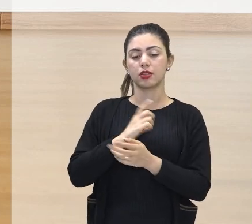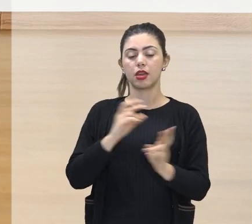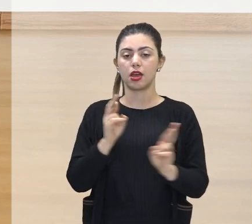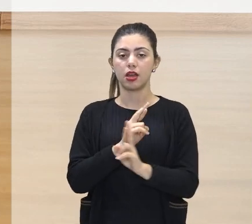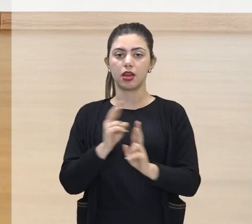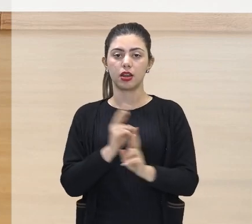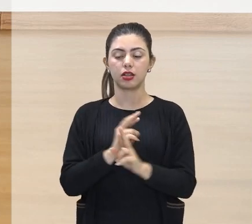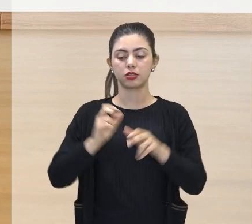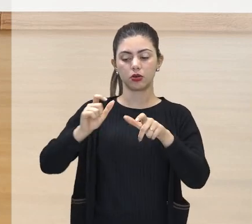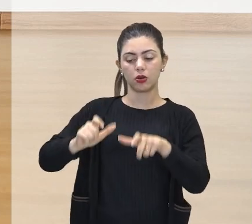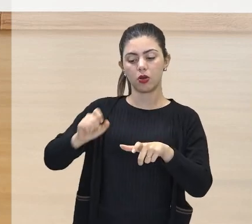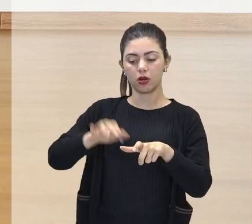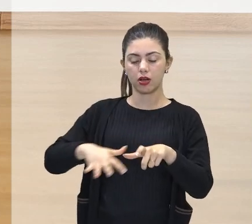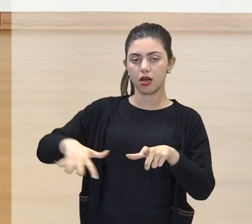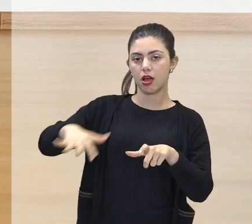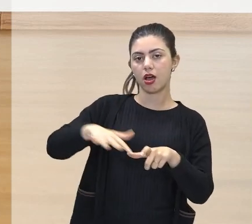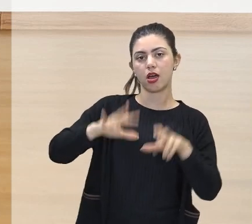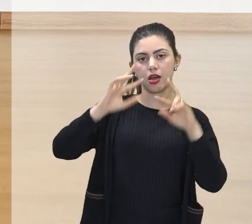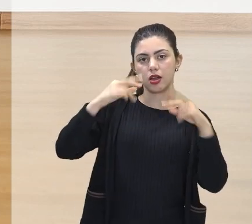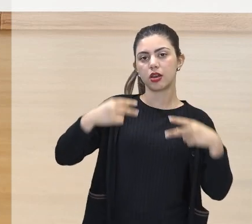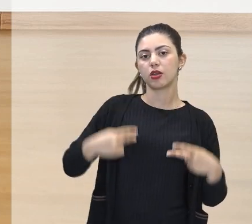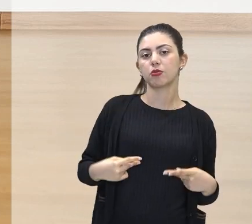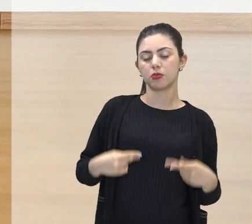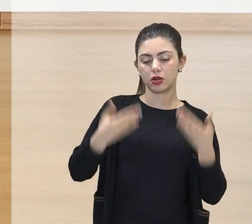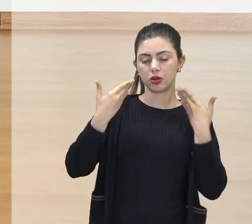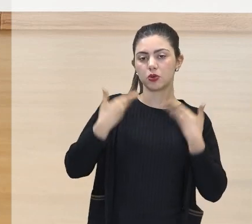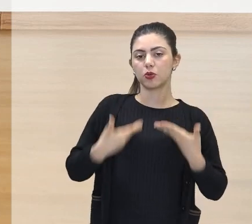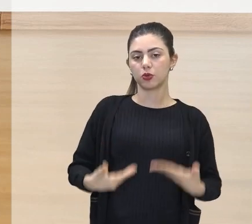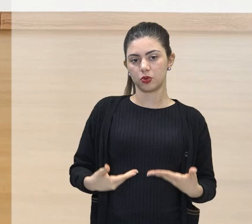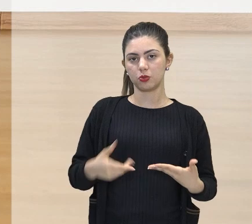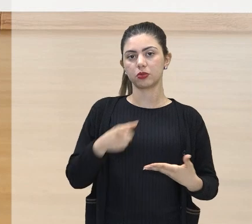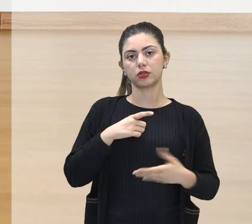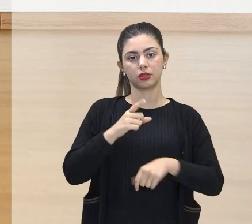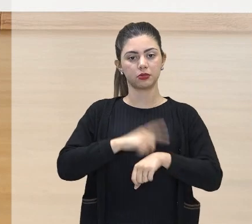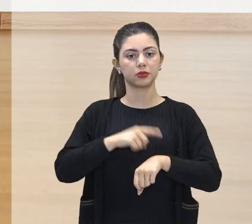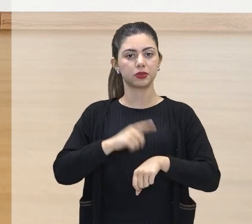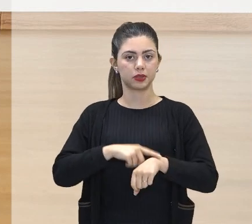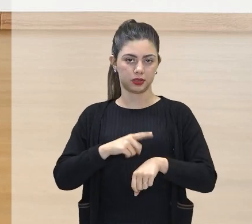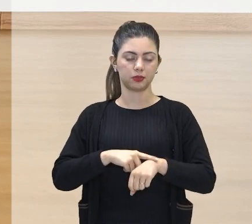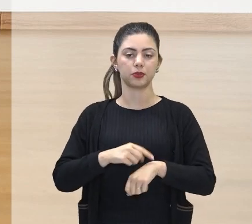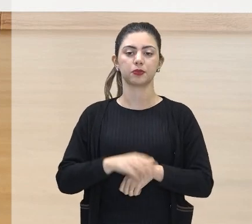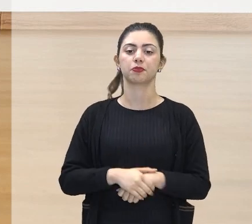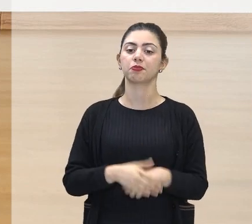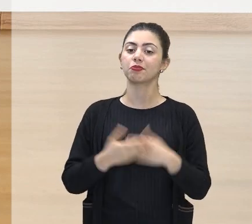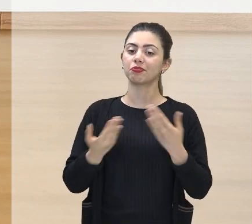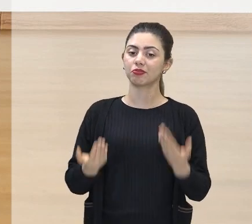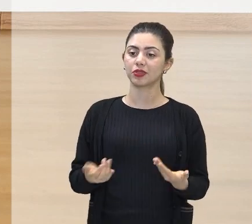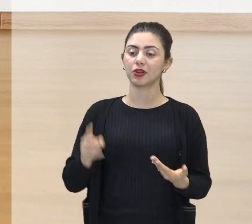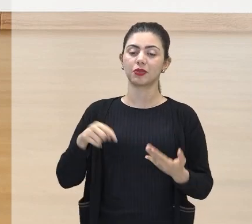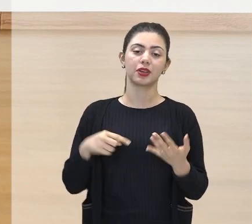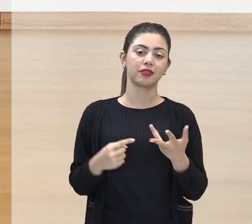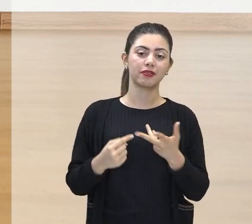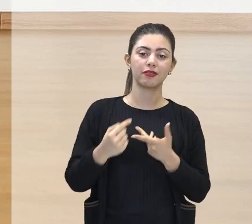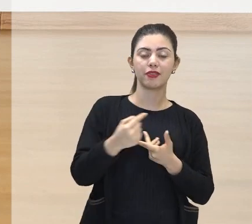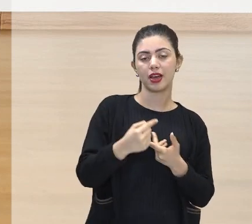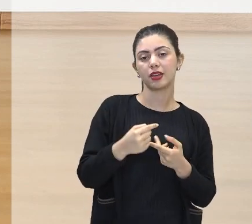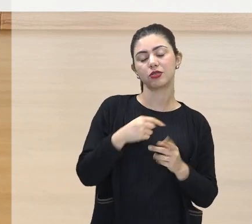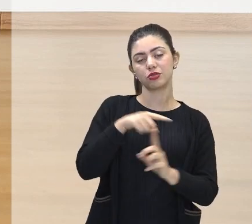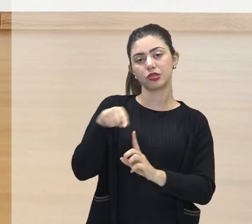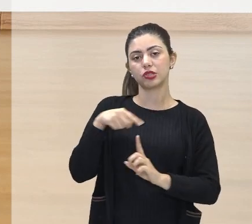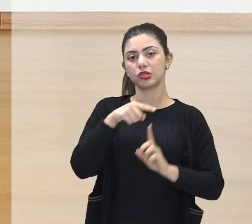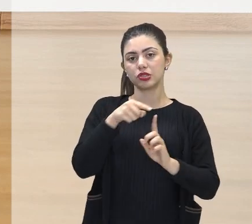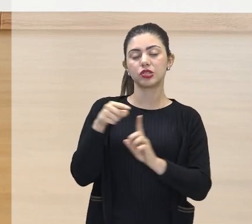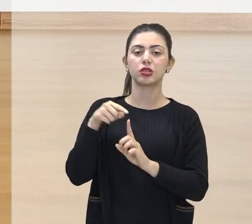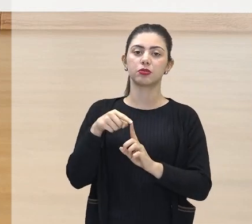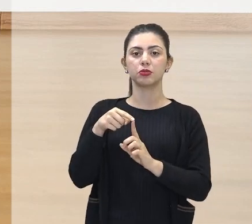do espaço, utilizando um tempo e uma força, inclusive. Então, foram essas formas diferentes de pensar que